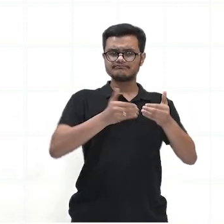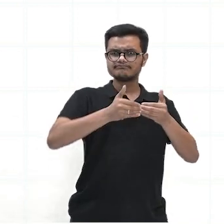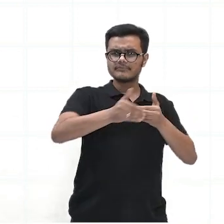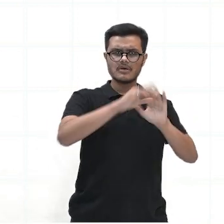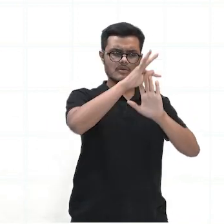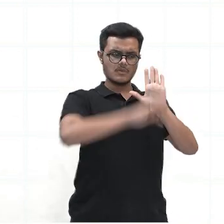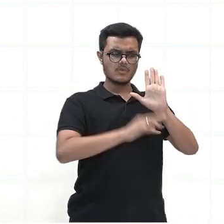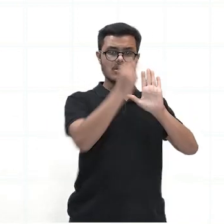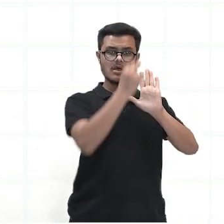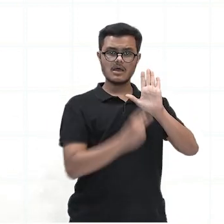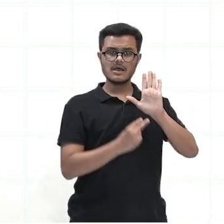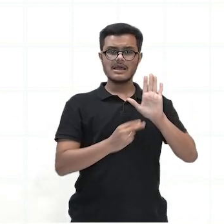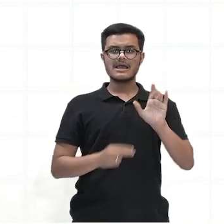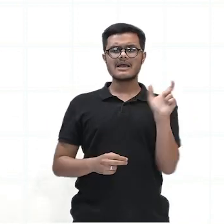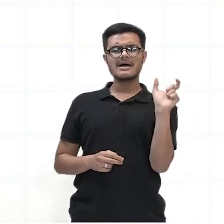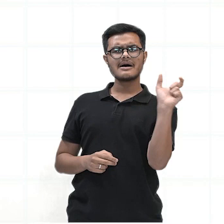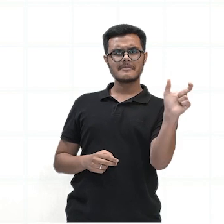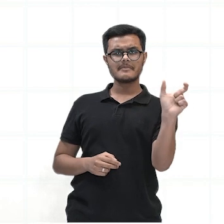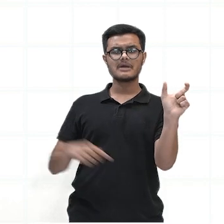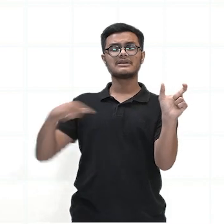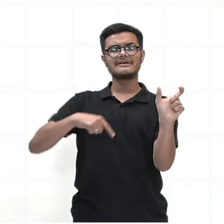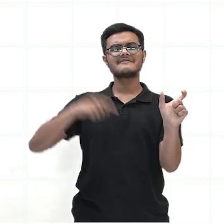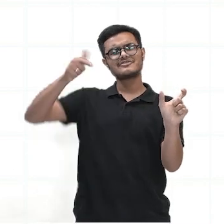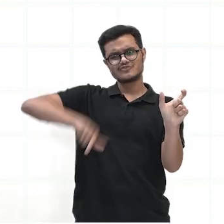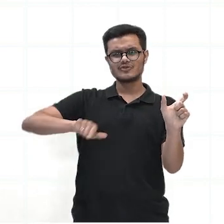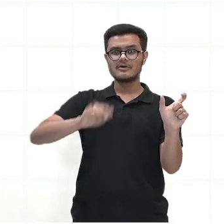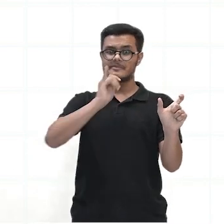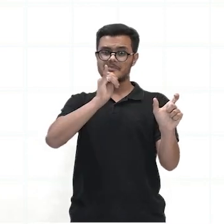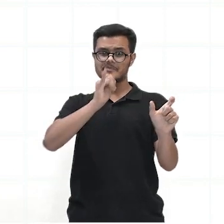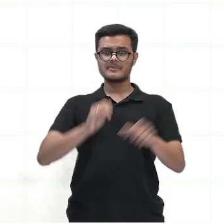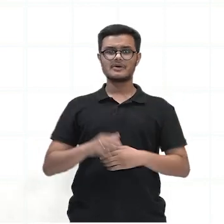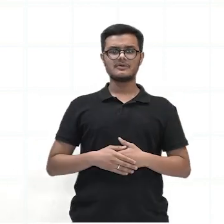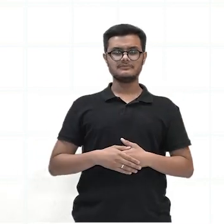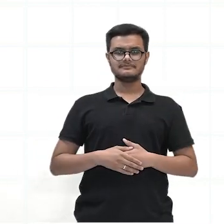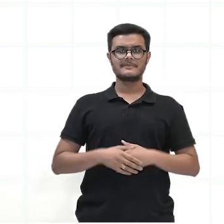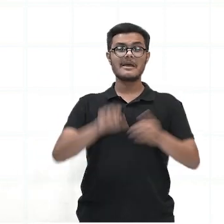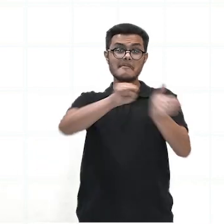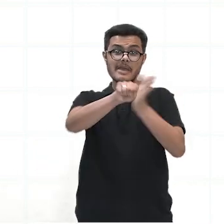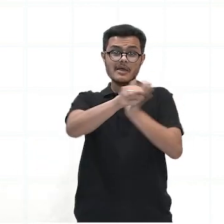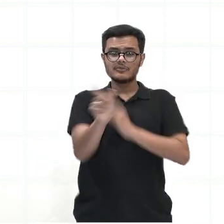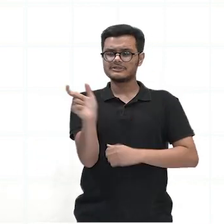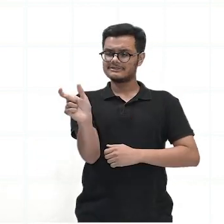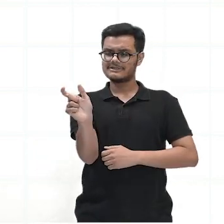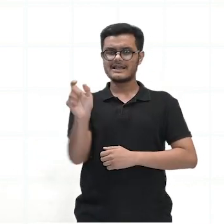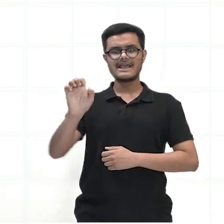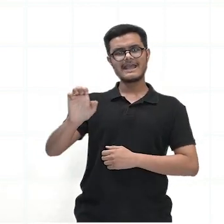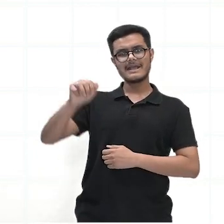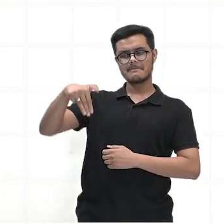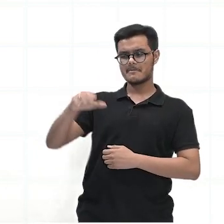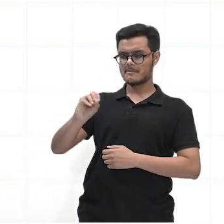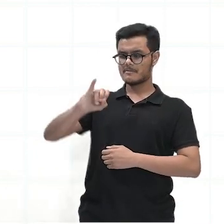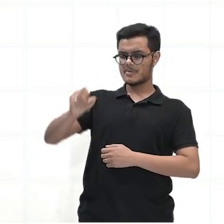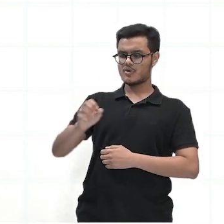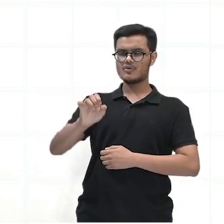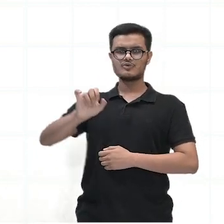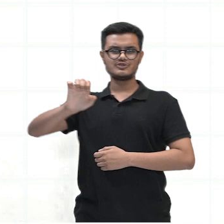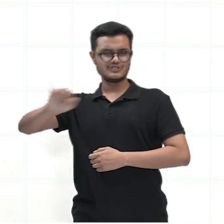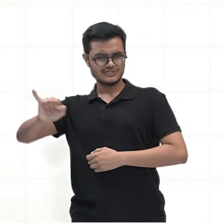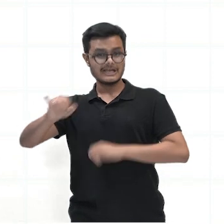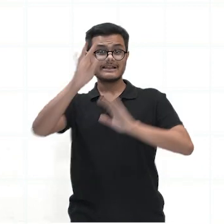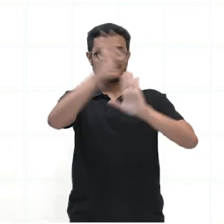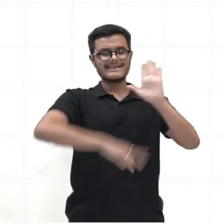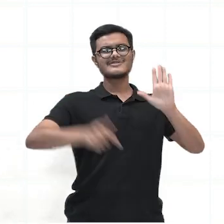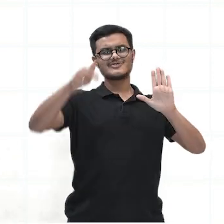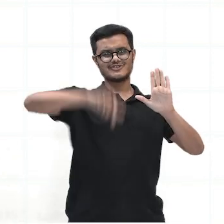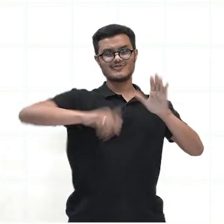as palavras principais se repetem. O emojis aqui no título, já começa a primeira frase aqui com a